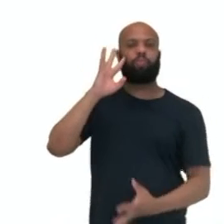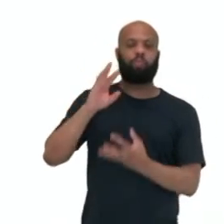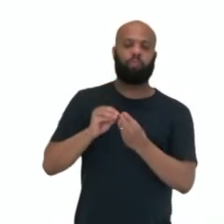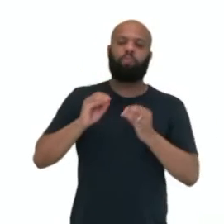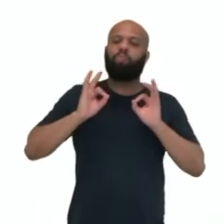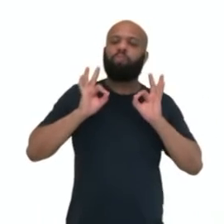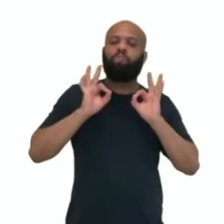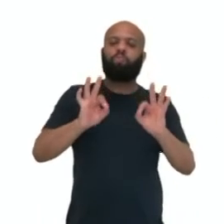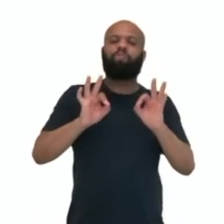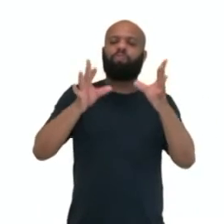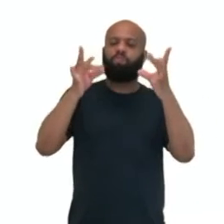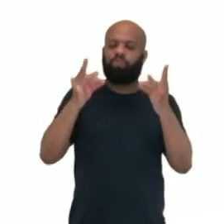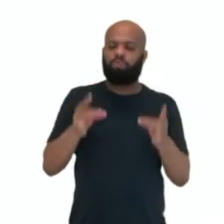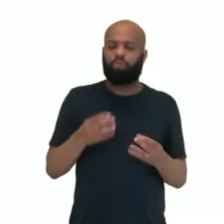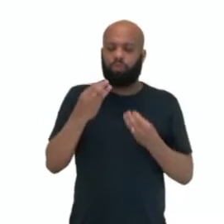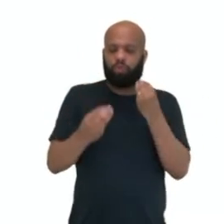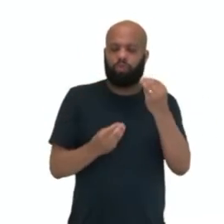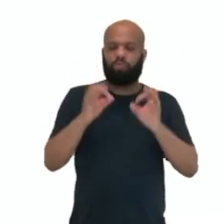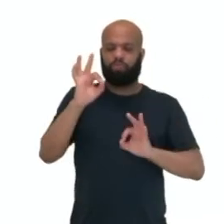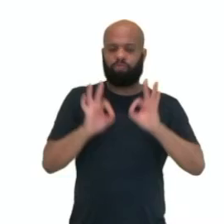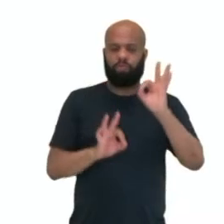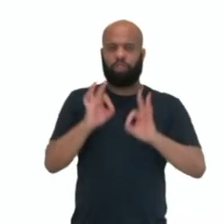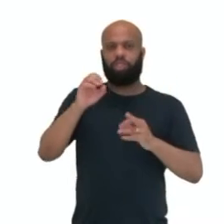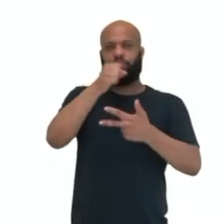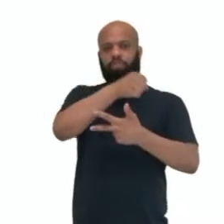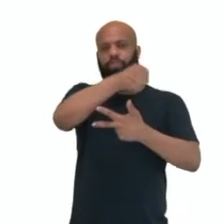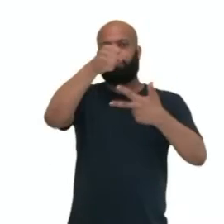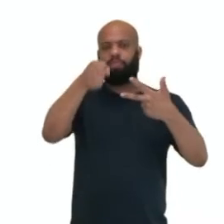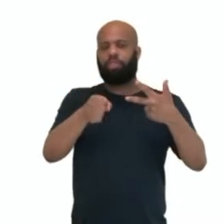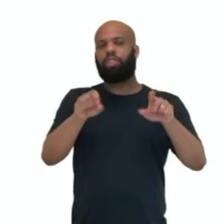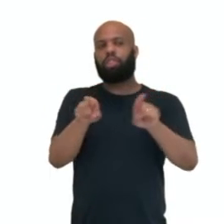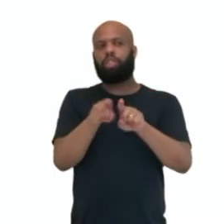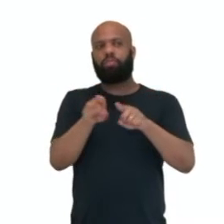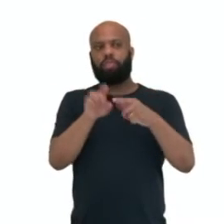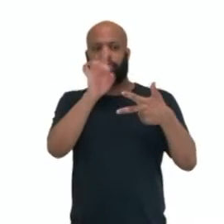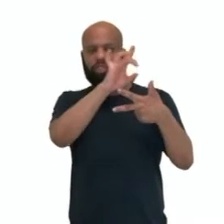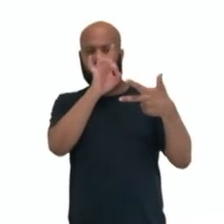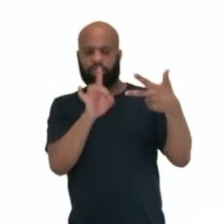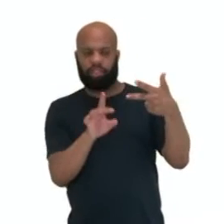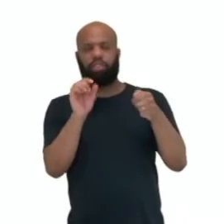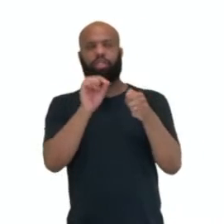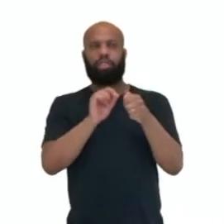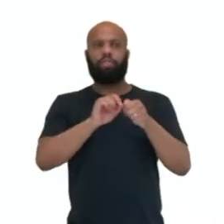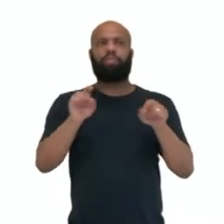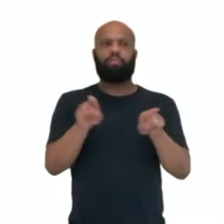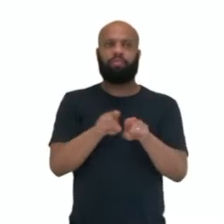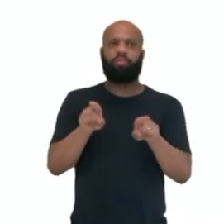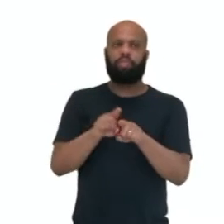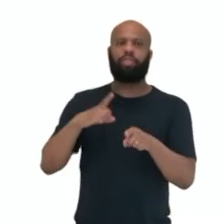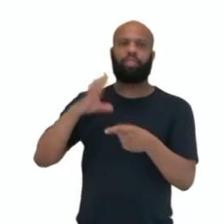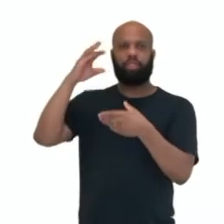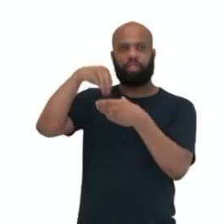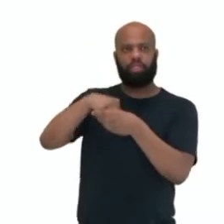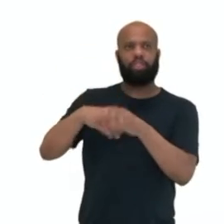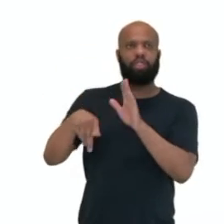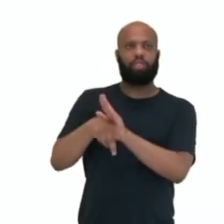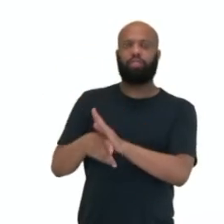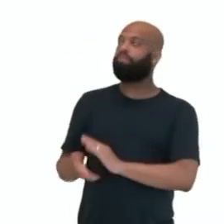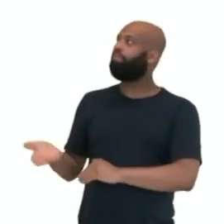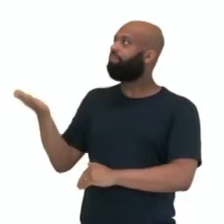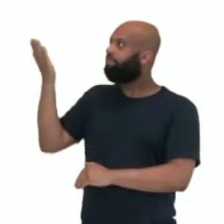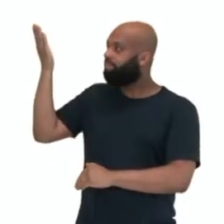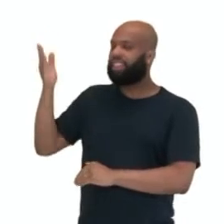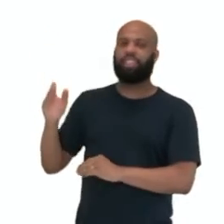melhor a organização desses poderes e o que fazem esses poderes dentro de cada uma